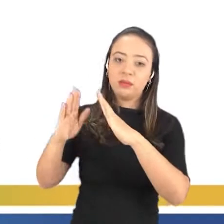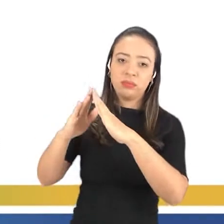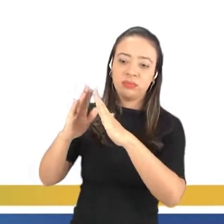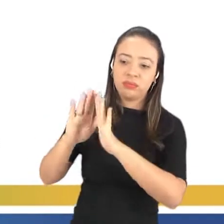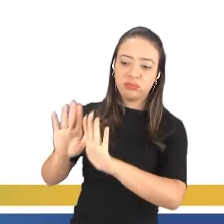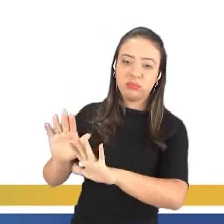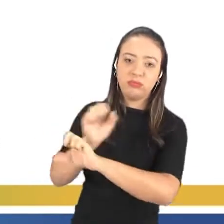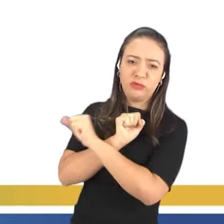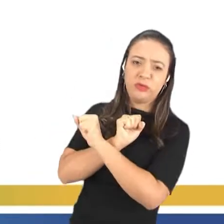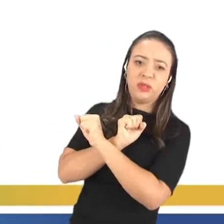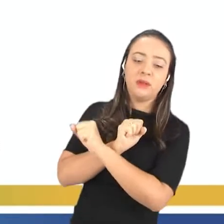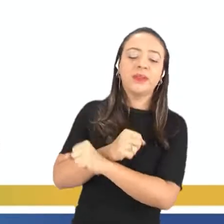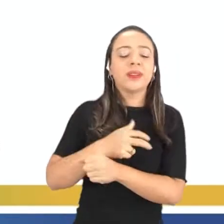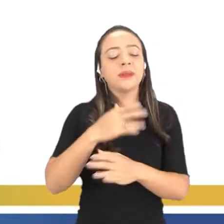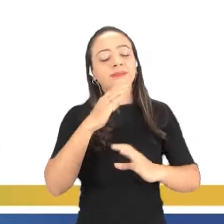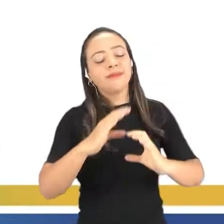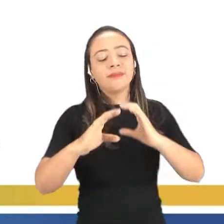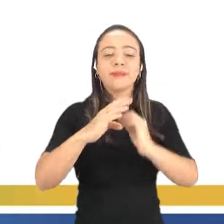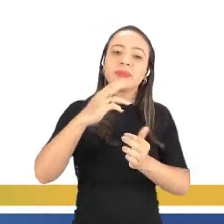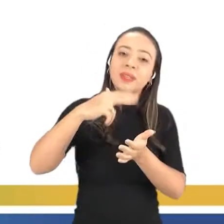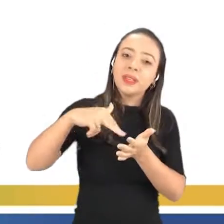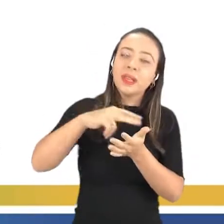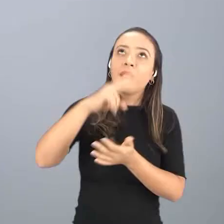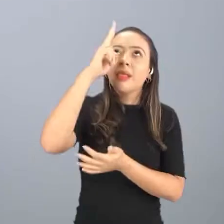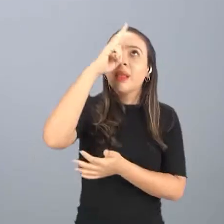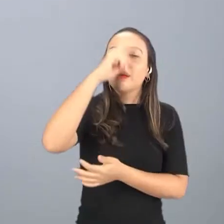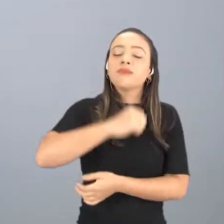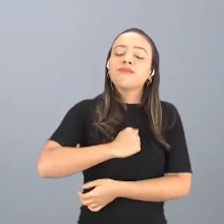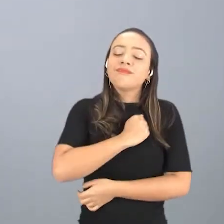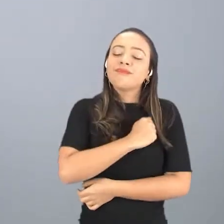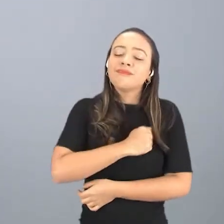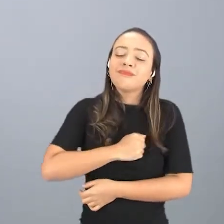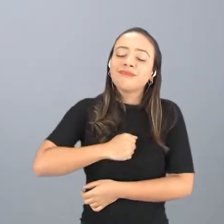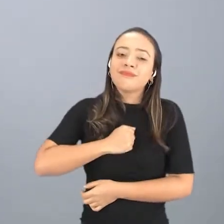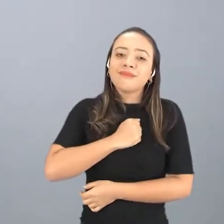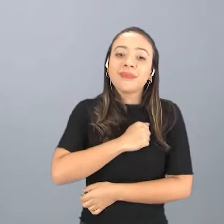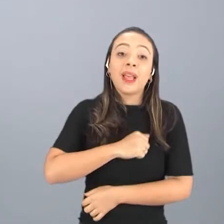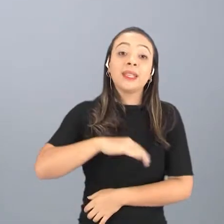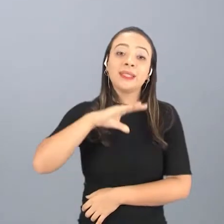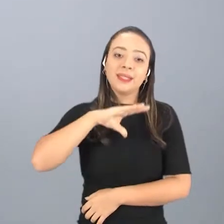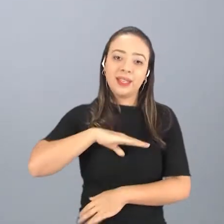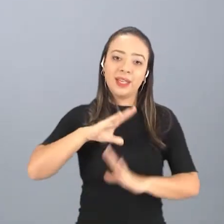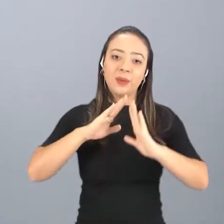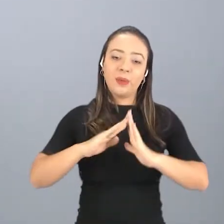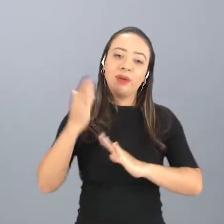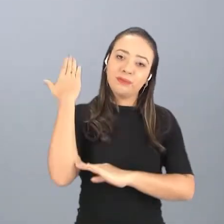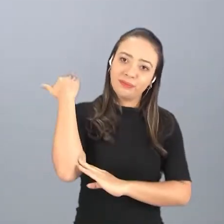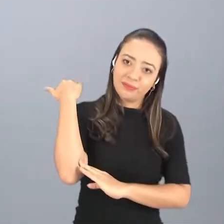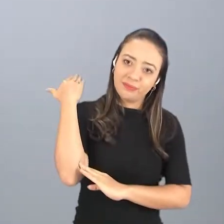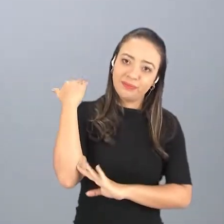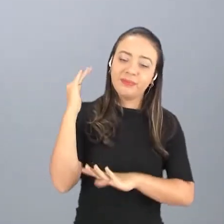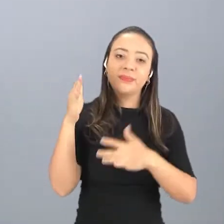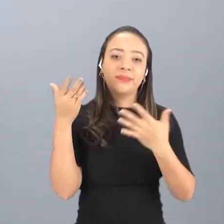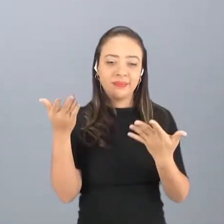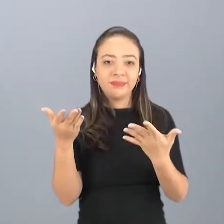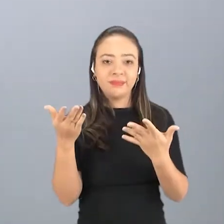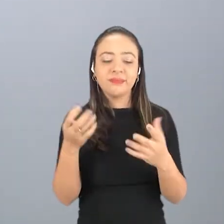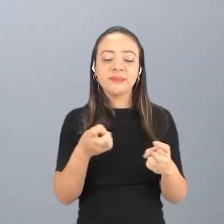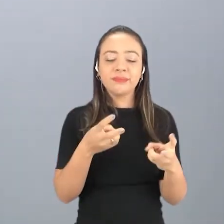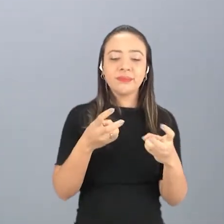e dançavam, lembrando a pátria distante. Então, nós vemos como